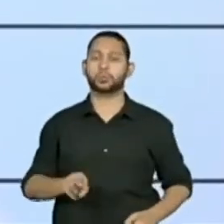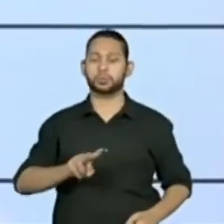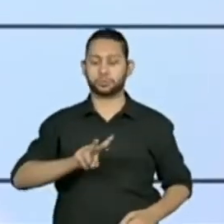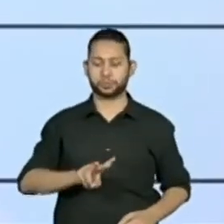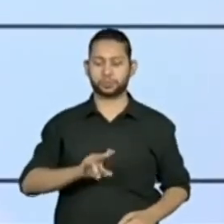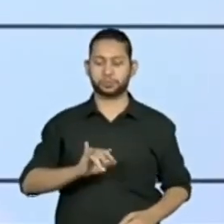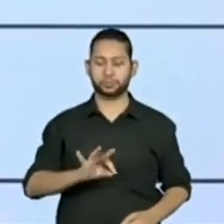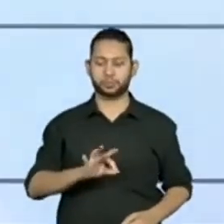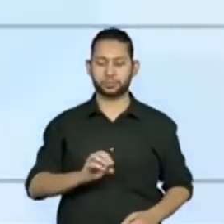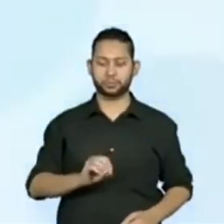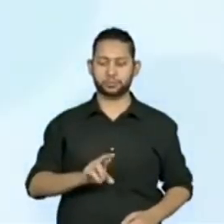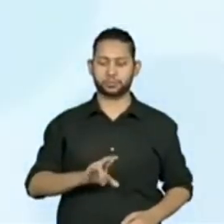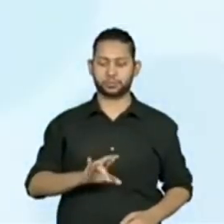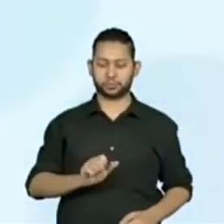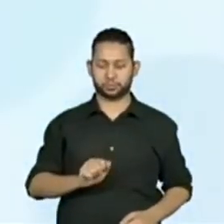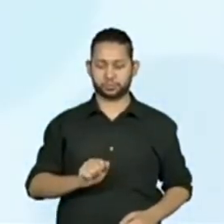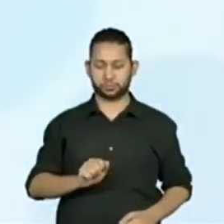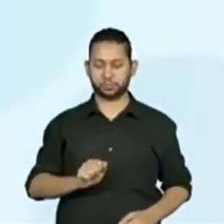Vitória?